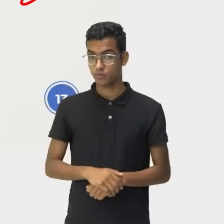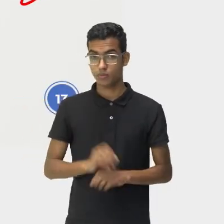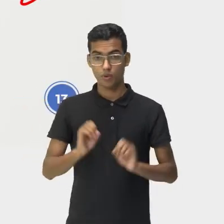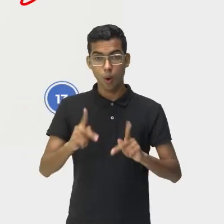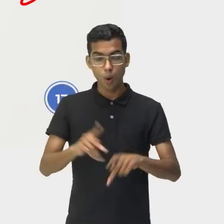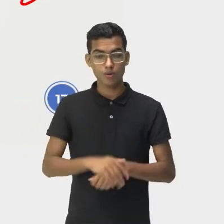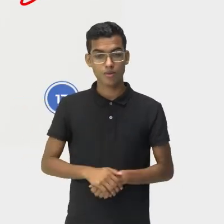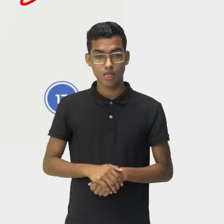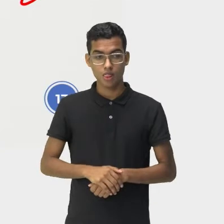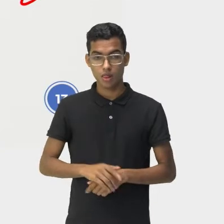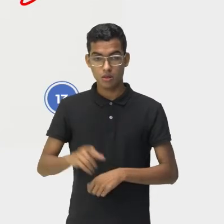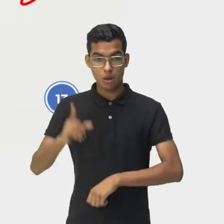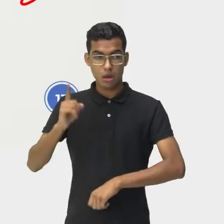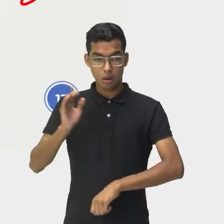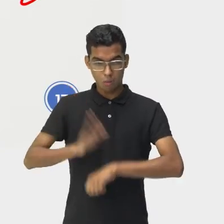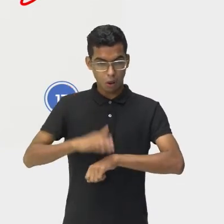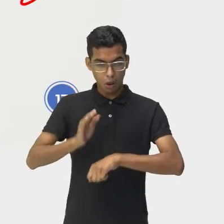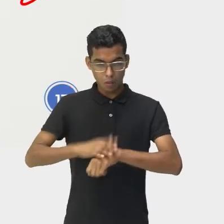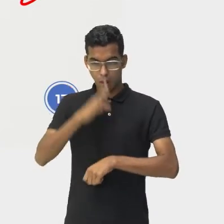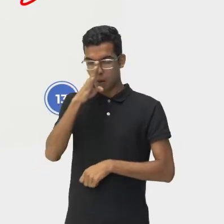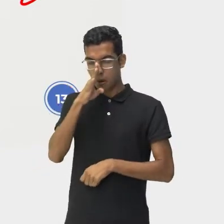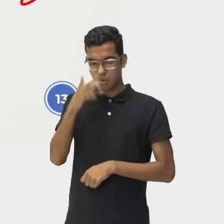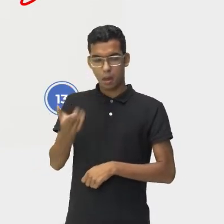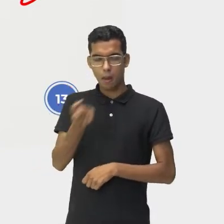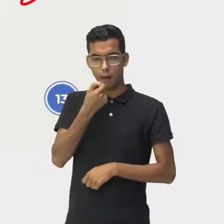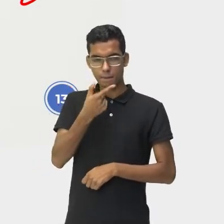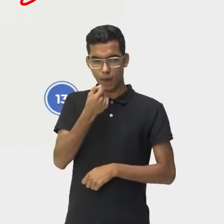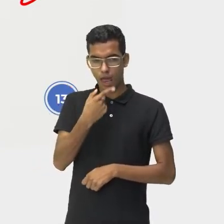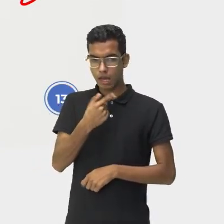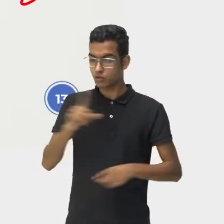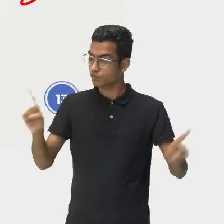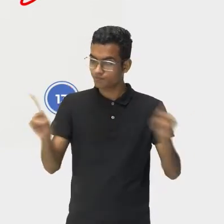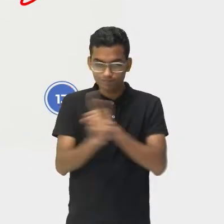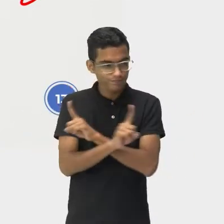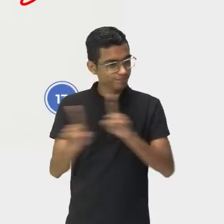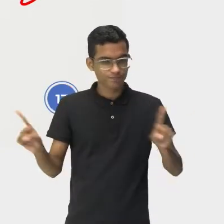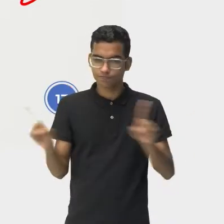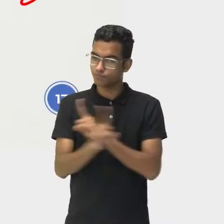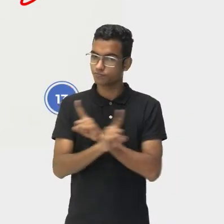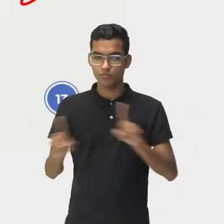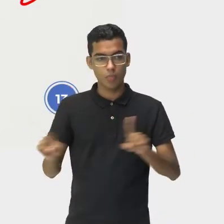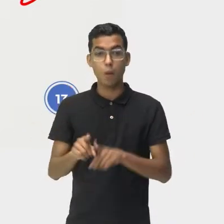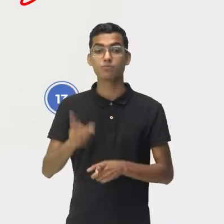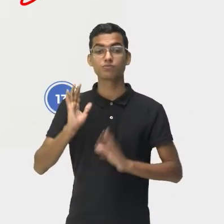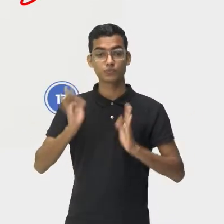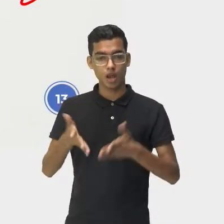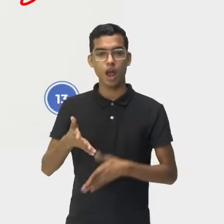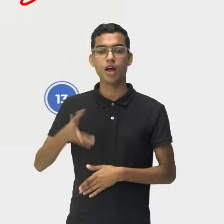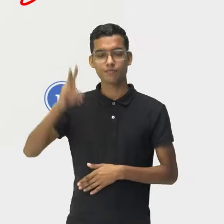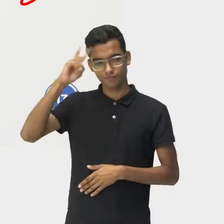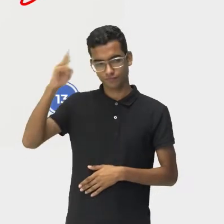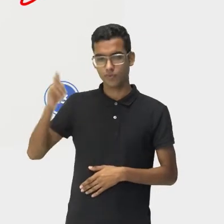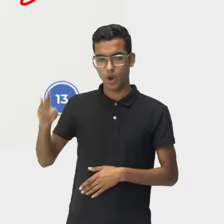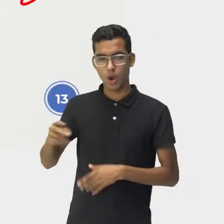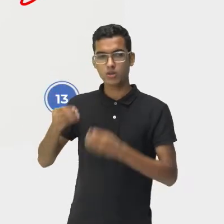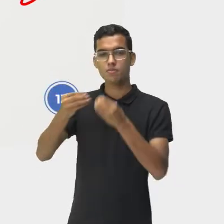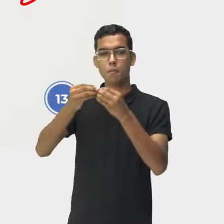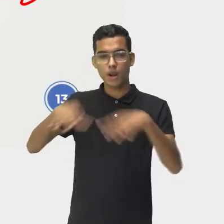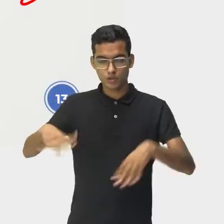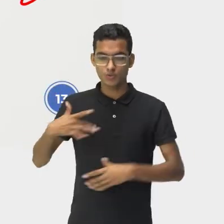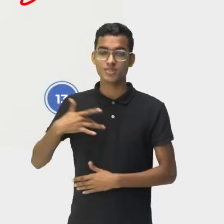ouvi muitas histórias que deram ruim, viu? Esse negócio de ficar se automedicando. Então, conversa com as